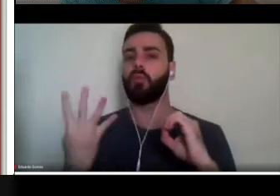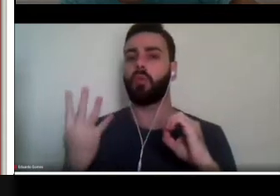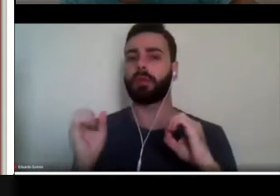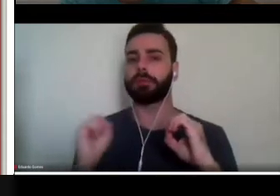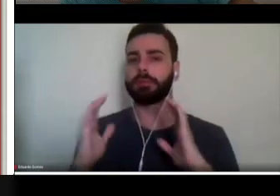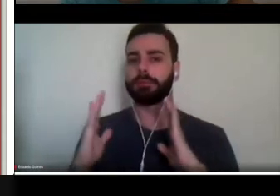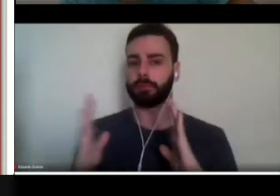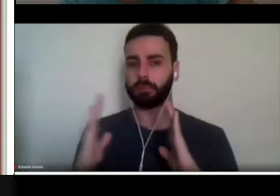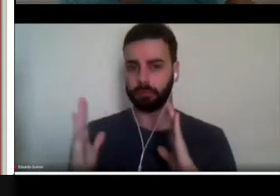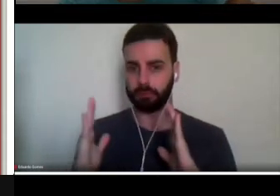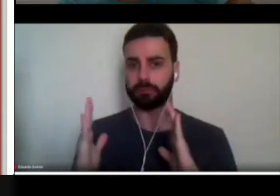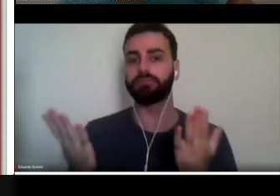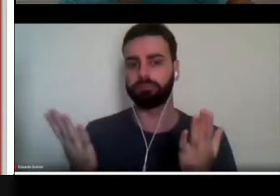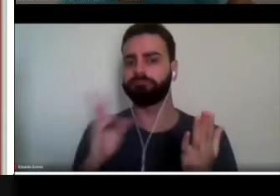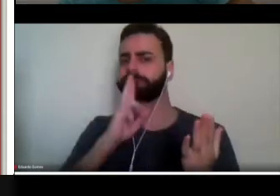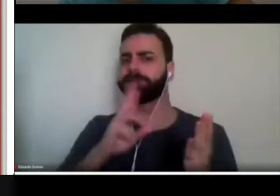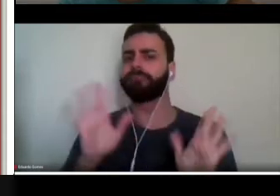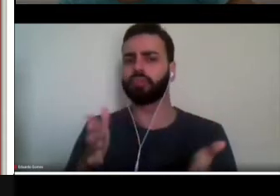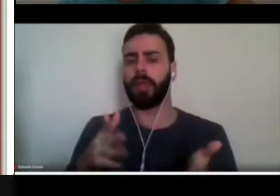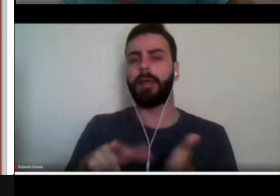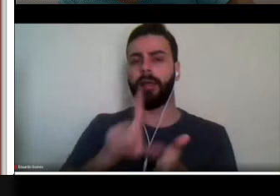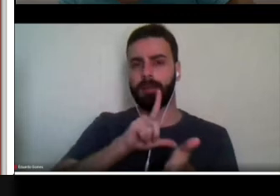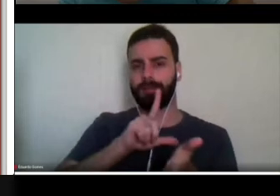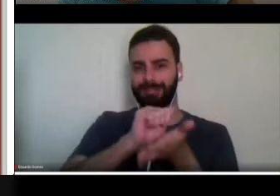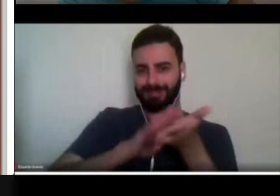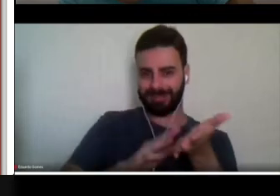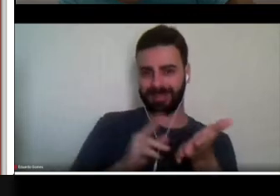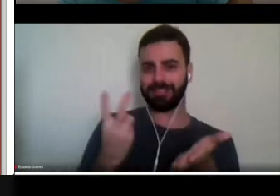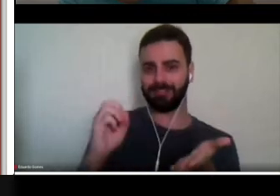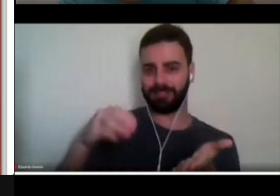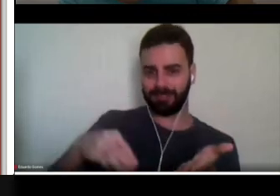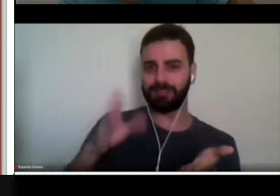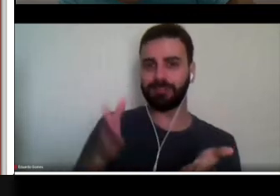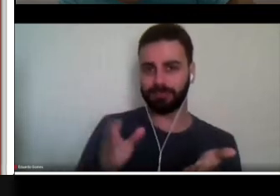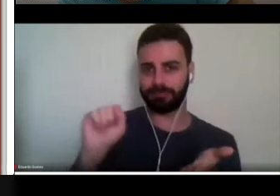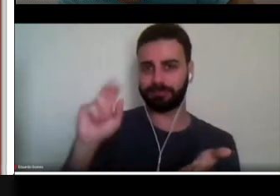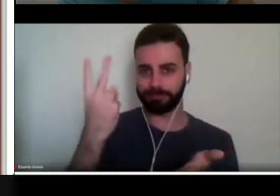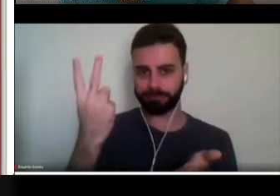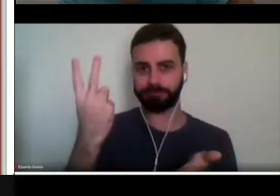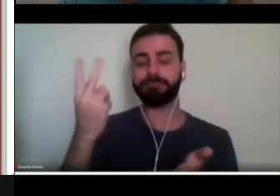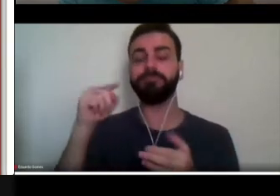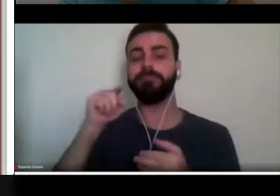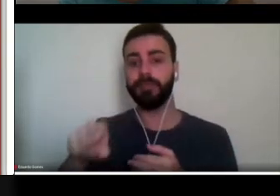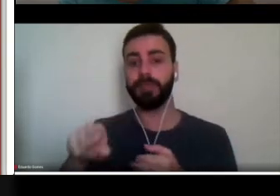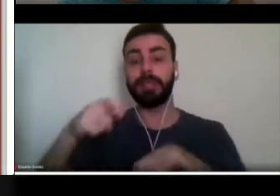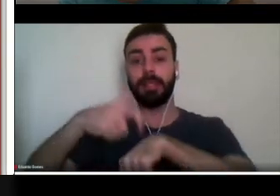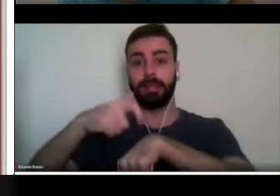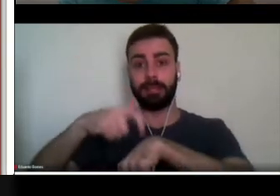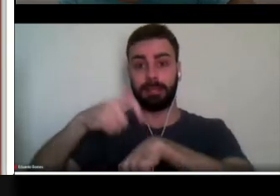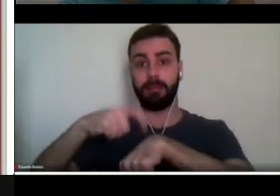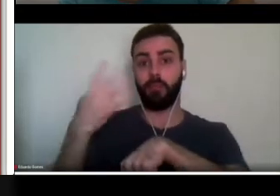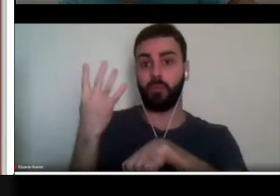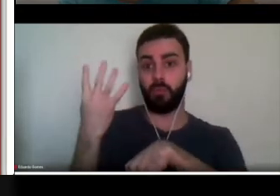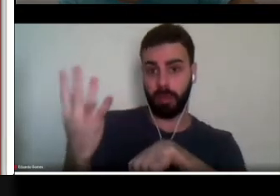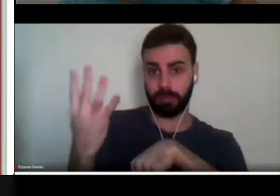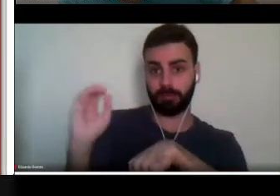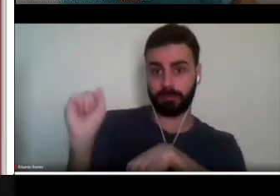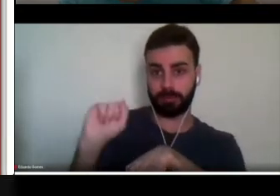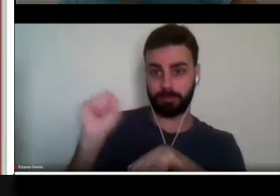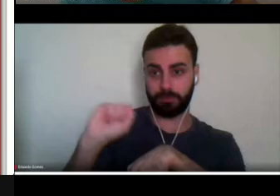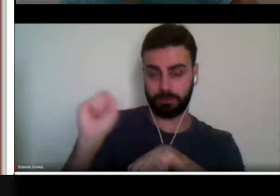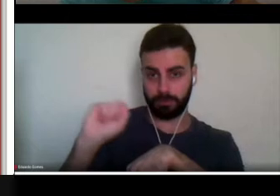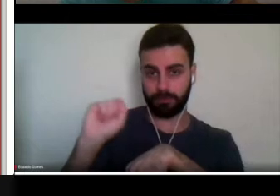quadrado, vezes o tempo ao quadrado, né, que é 4 segundos ao quadrado, dividido